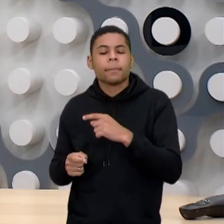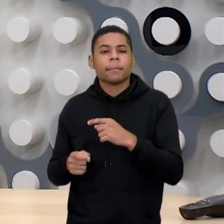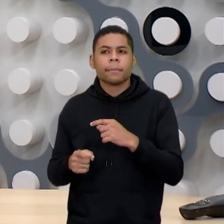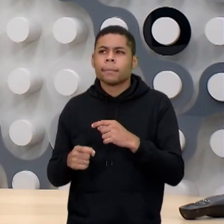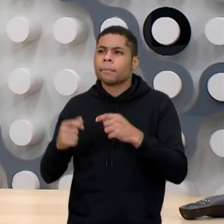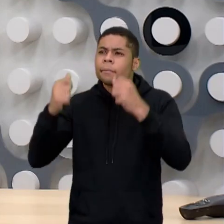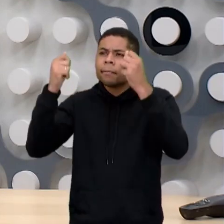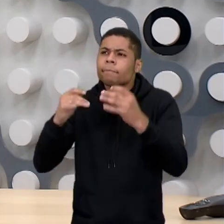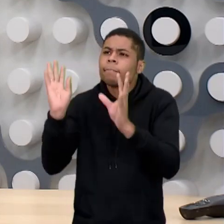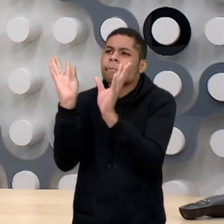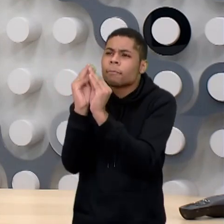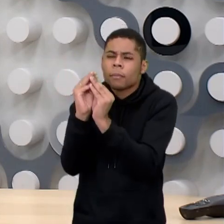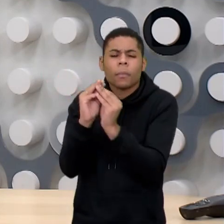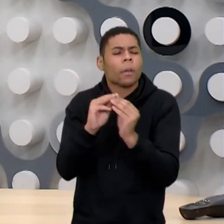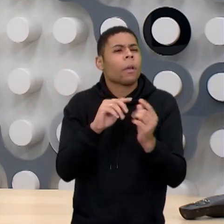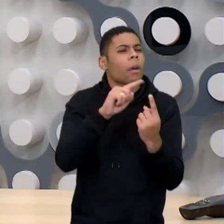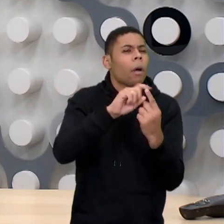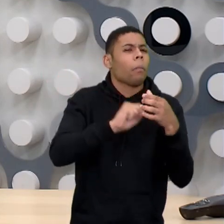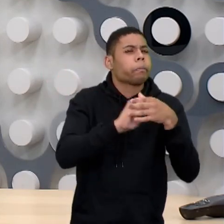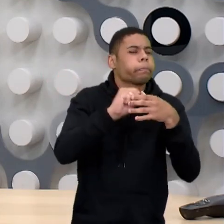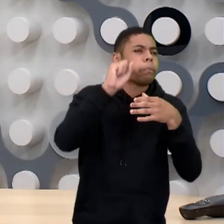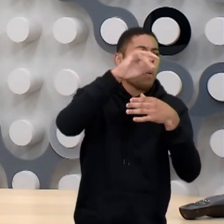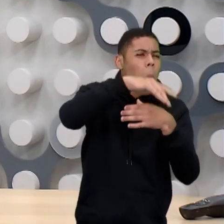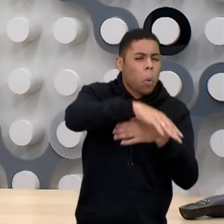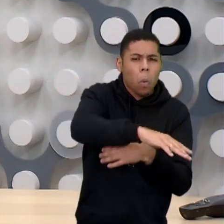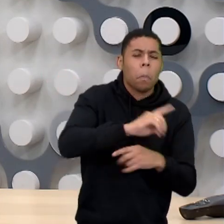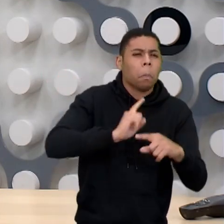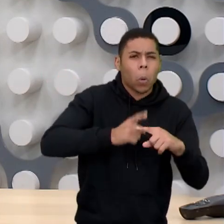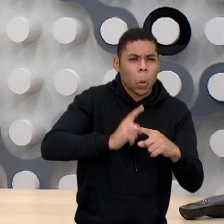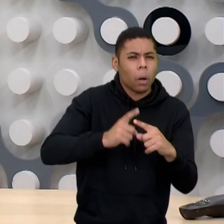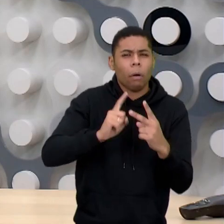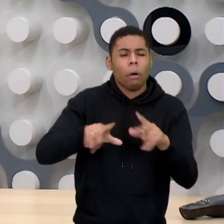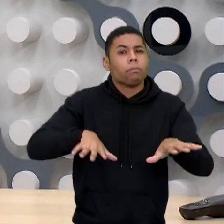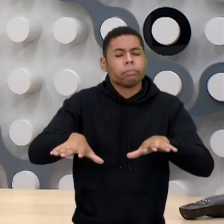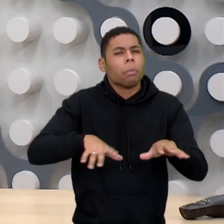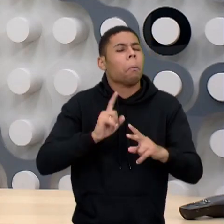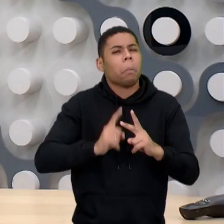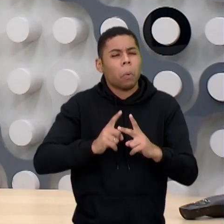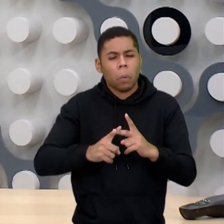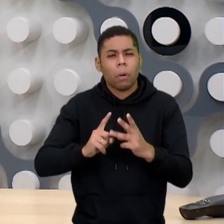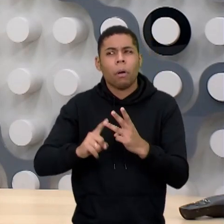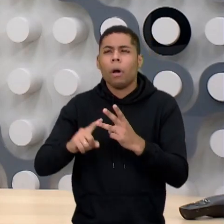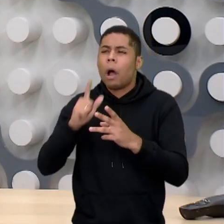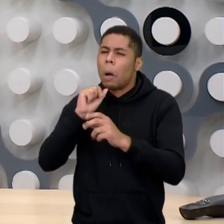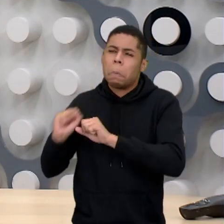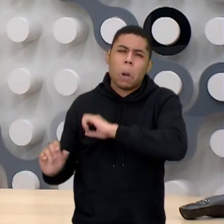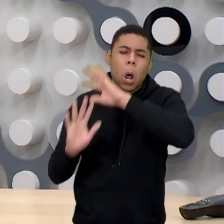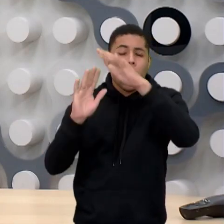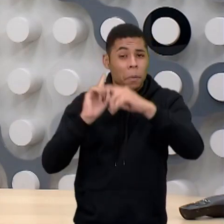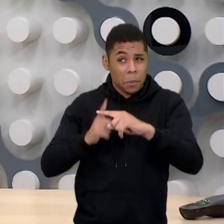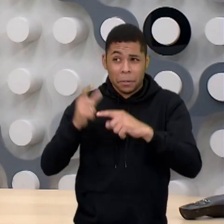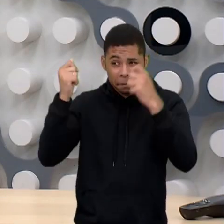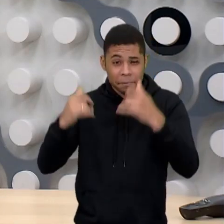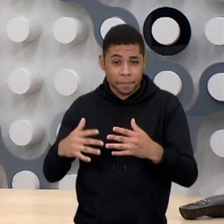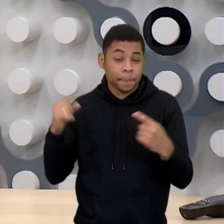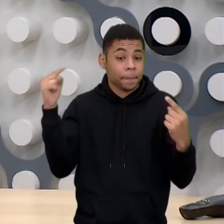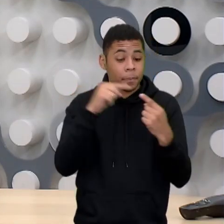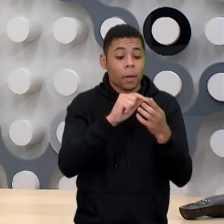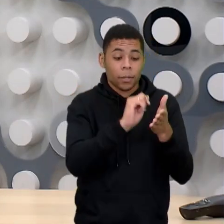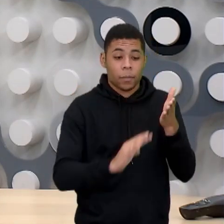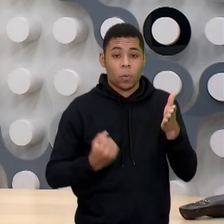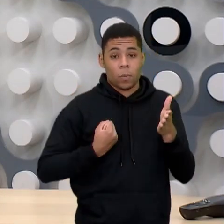uma síntese, né, de todo esse processo que nós vamos ver na atividade 2, que é a formação interna